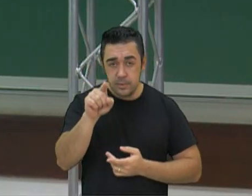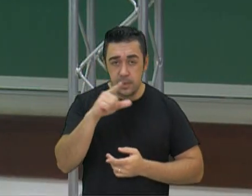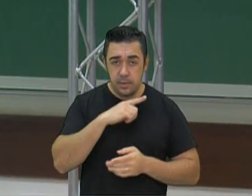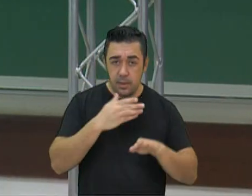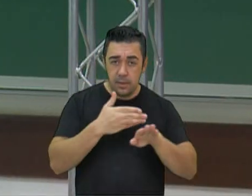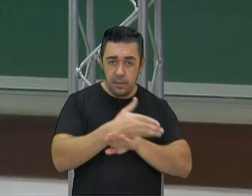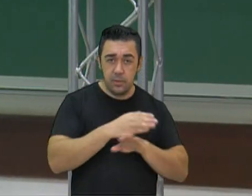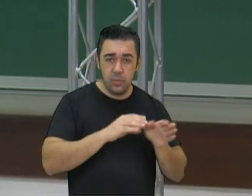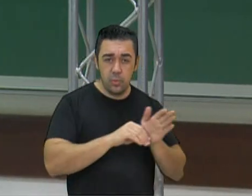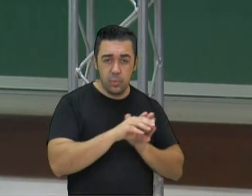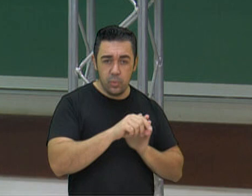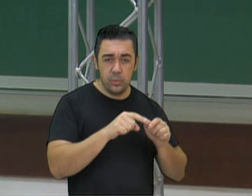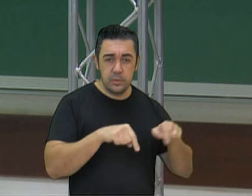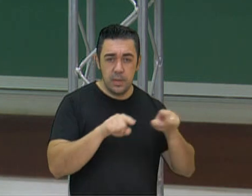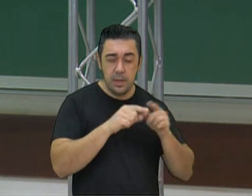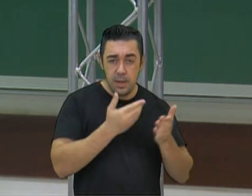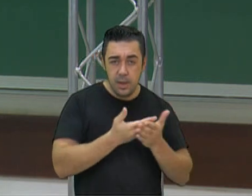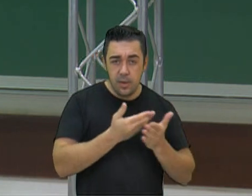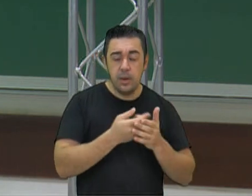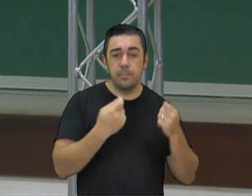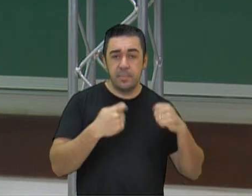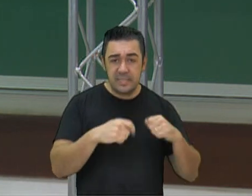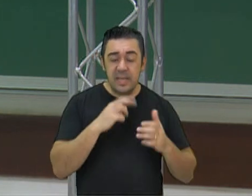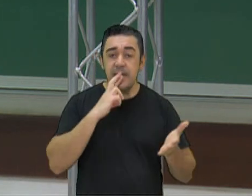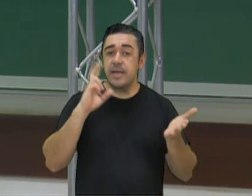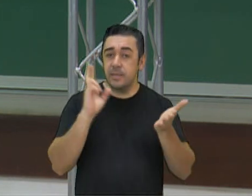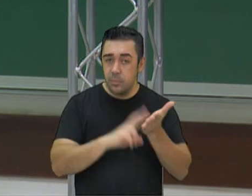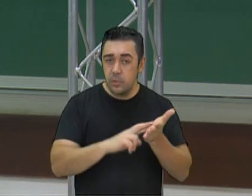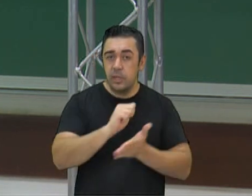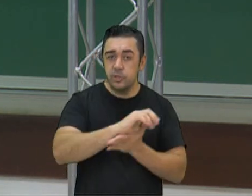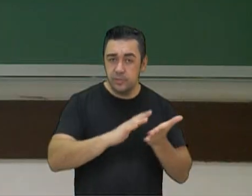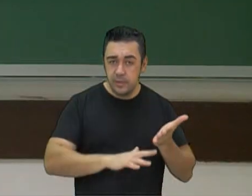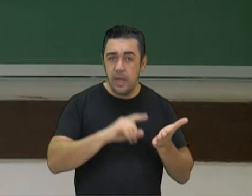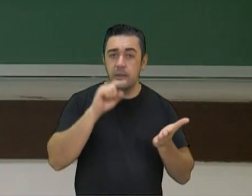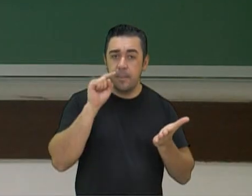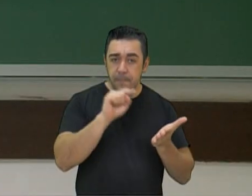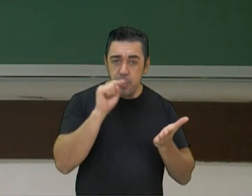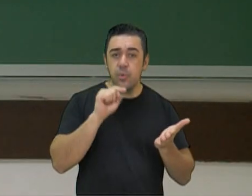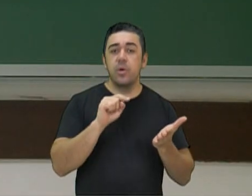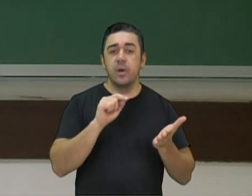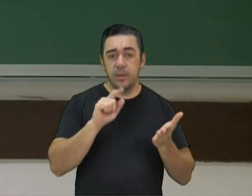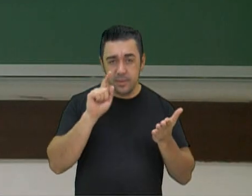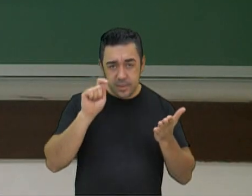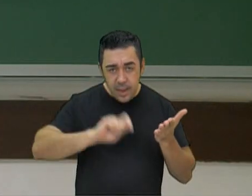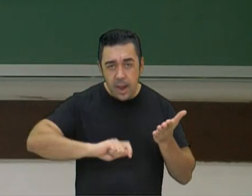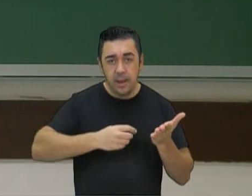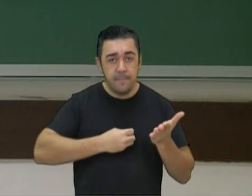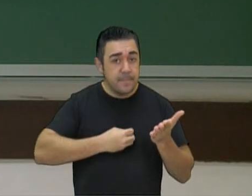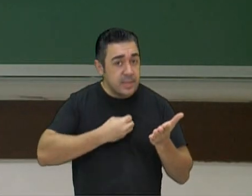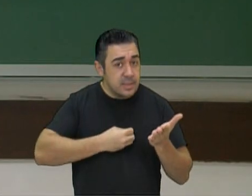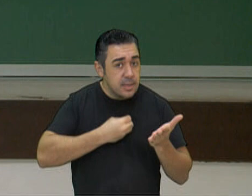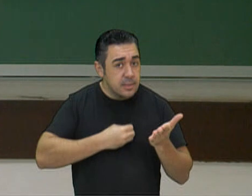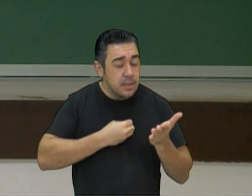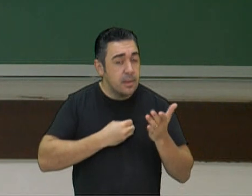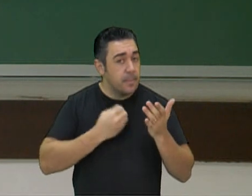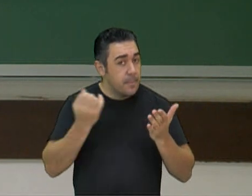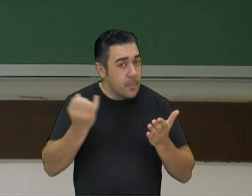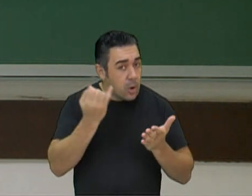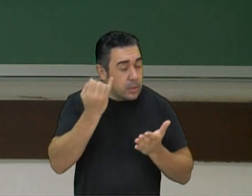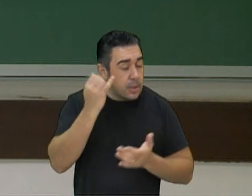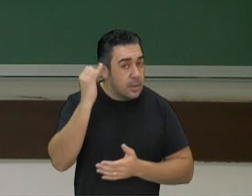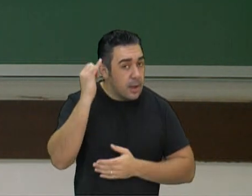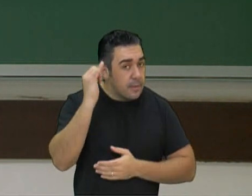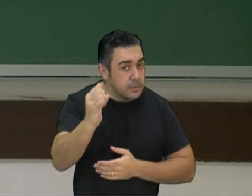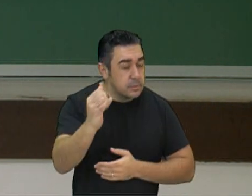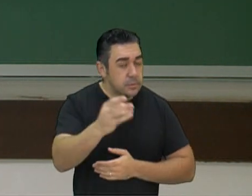ao Google Classroom têm que preencher o formulário com as questões de múltipla escolha e validar a presença, né? Então, é importante esse lembrete